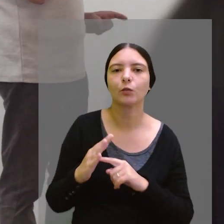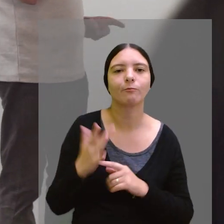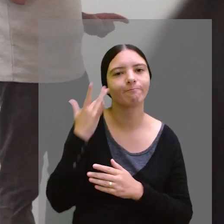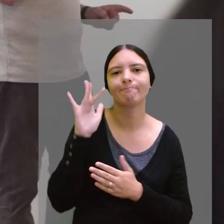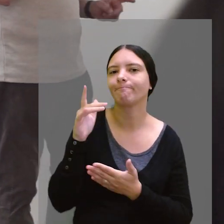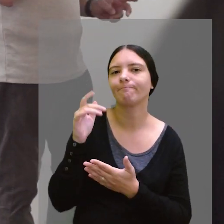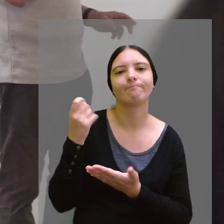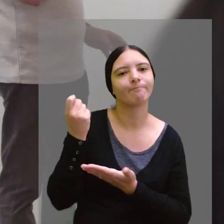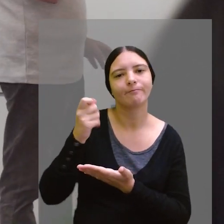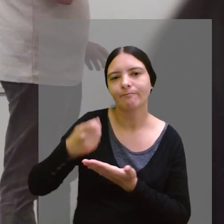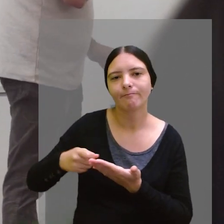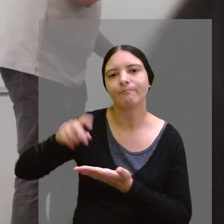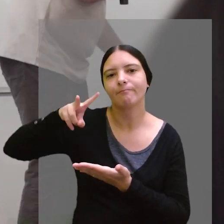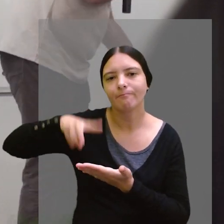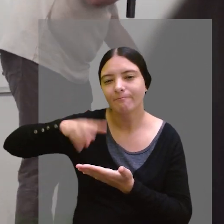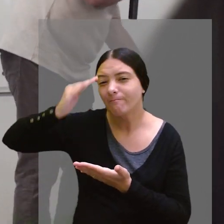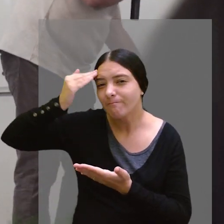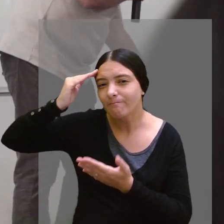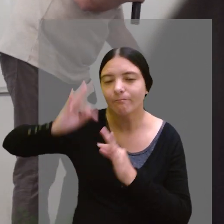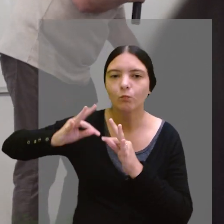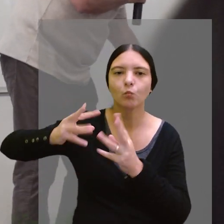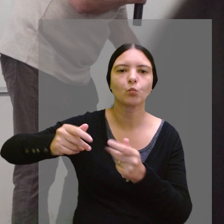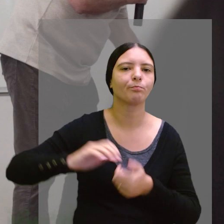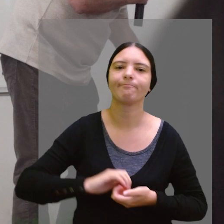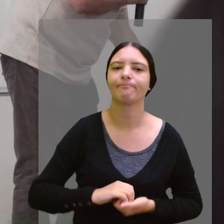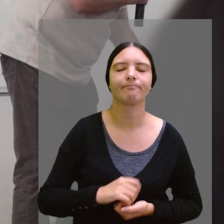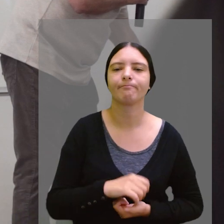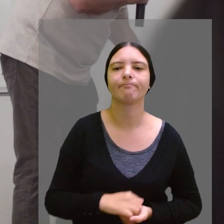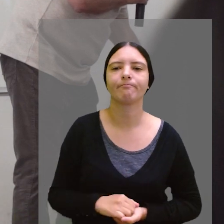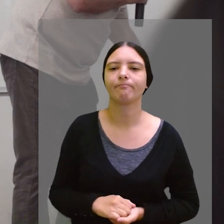analfabetos funcionais, que às vezes não conseguem redigir um texto.